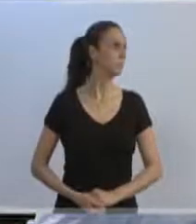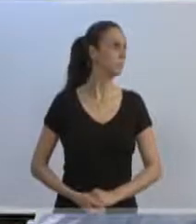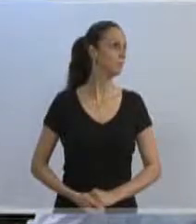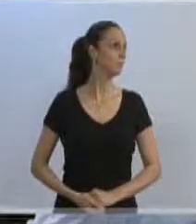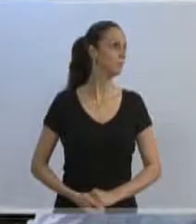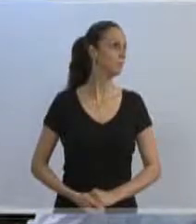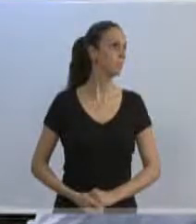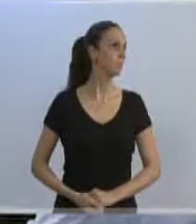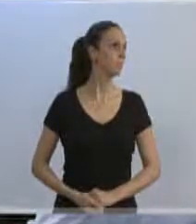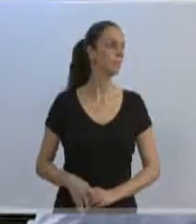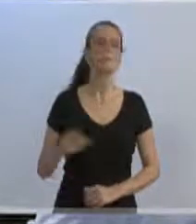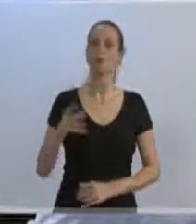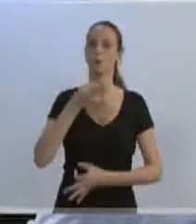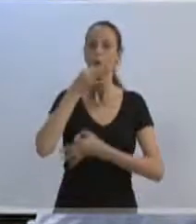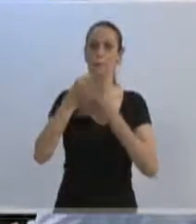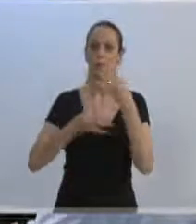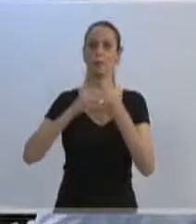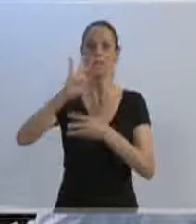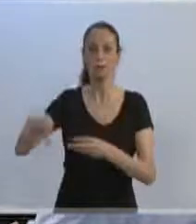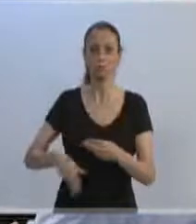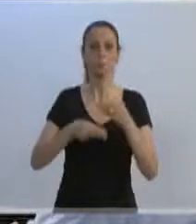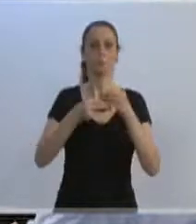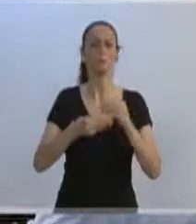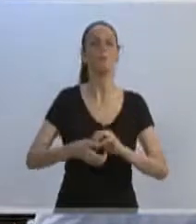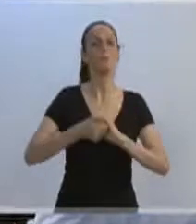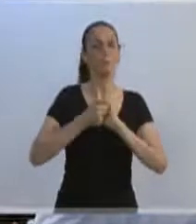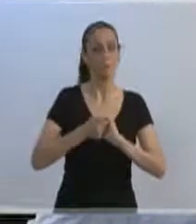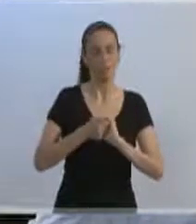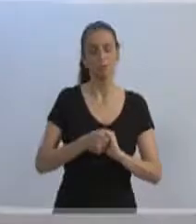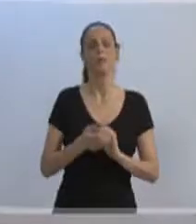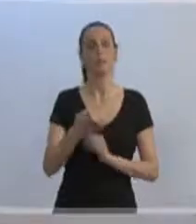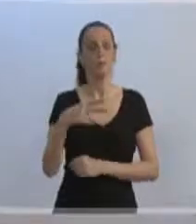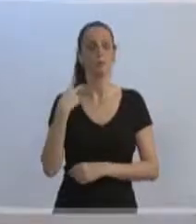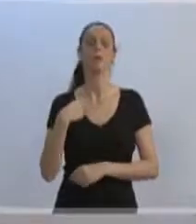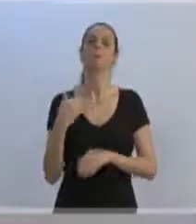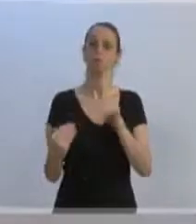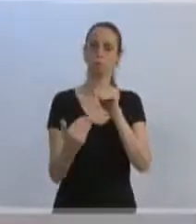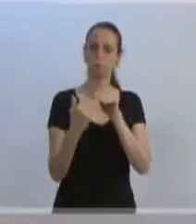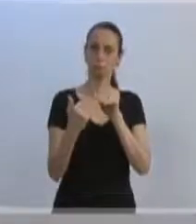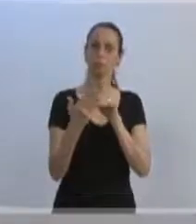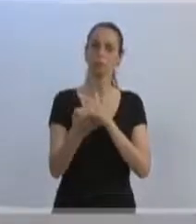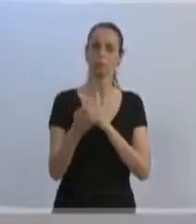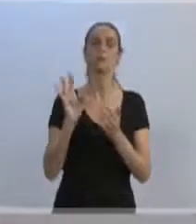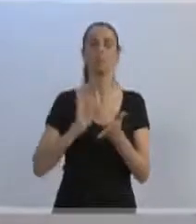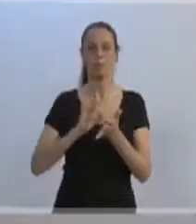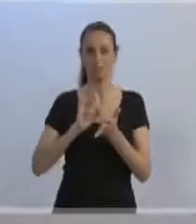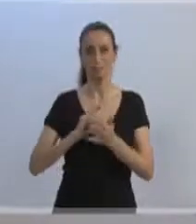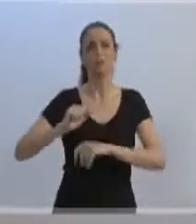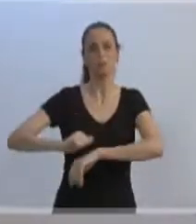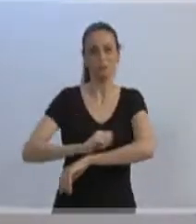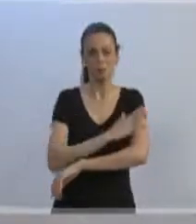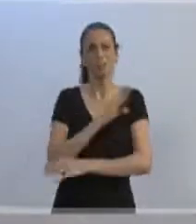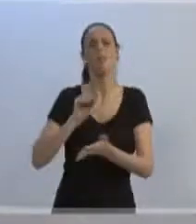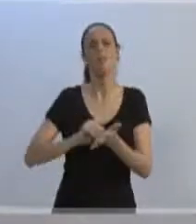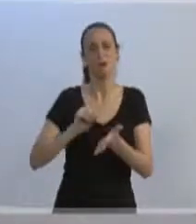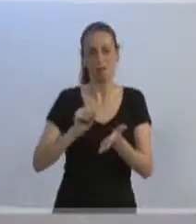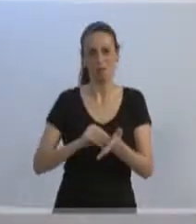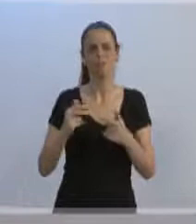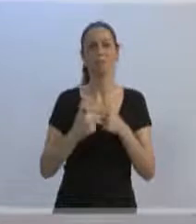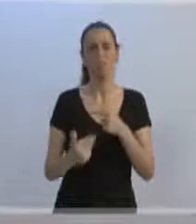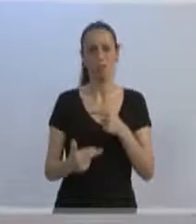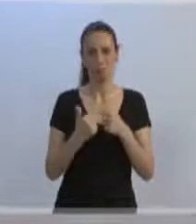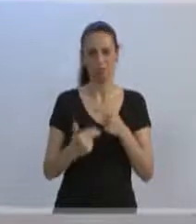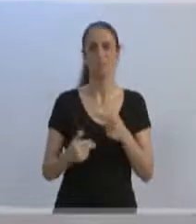acrescentou à sua falha no processamento parabéns também vereador concordo plenamente com o senhor também eu acho que a qualidade daquele do asfalto no final da via